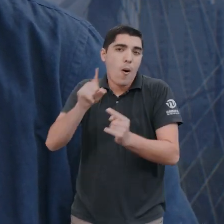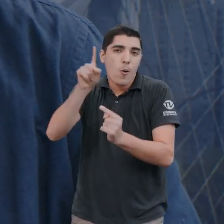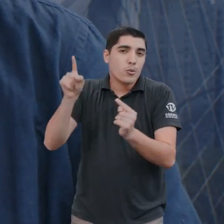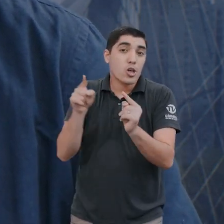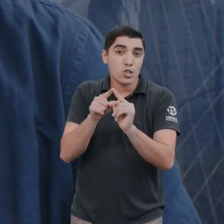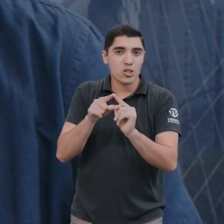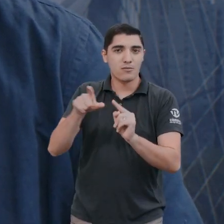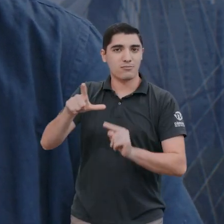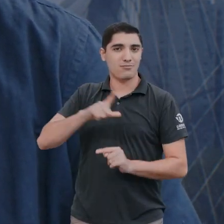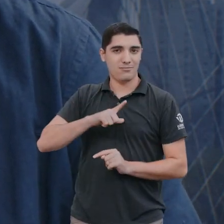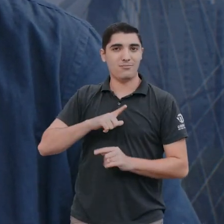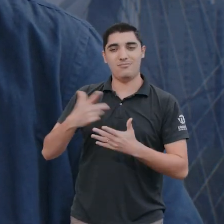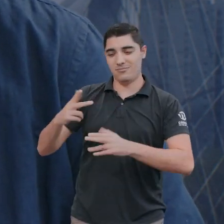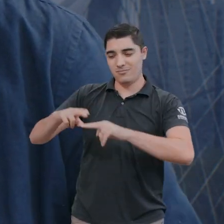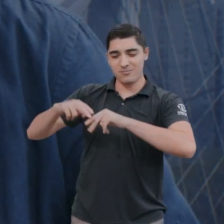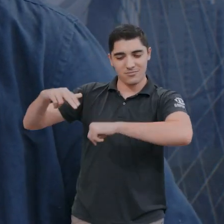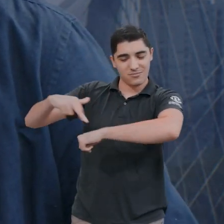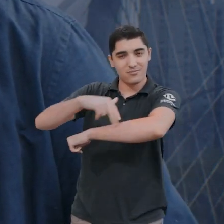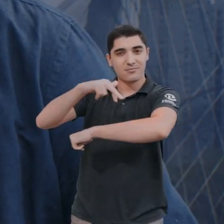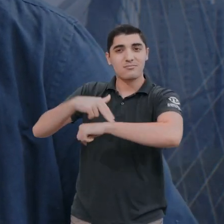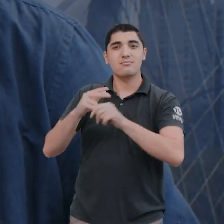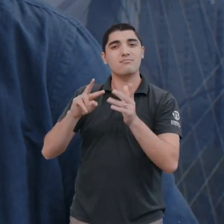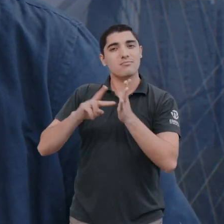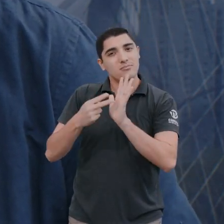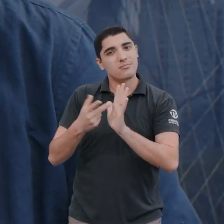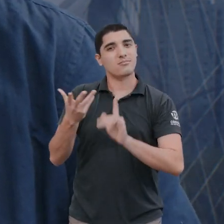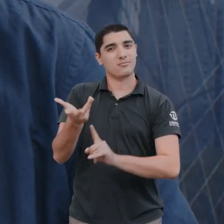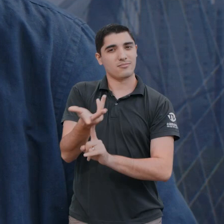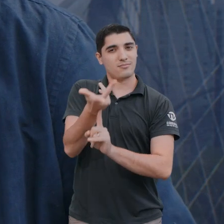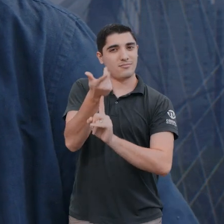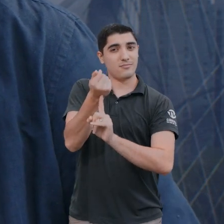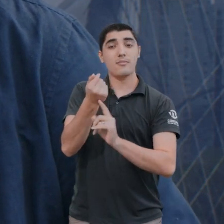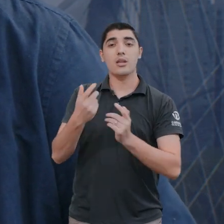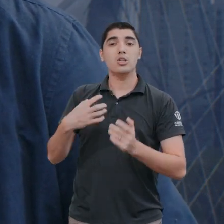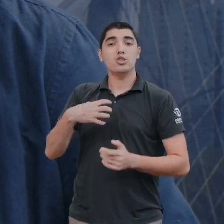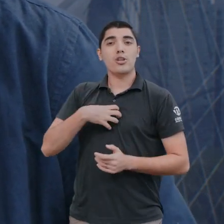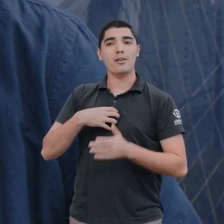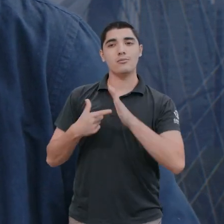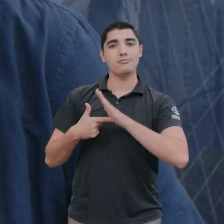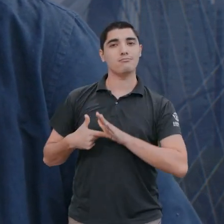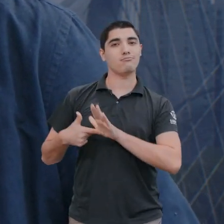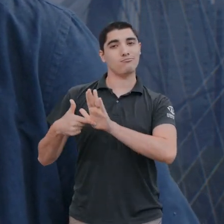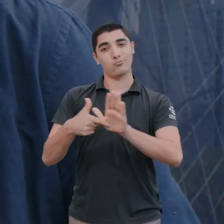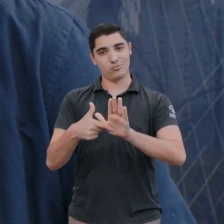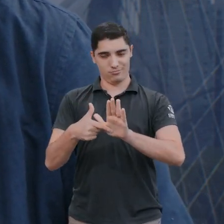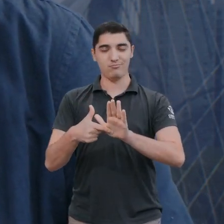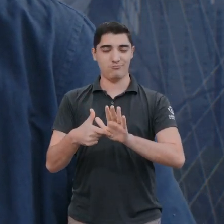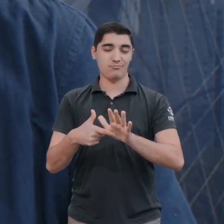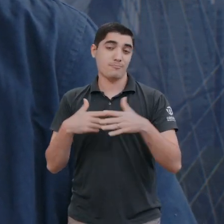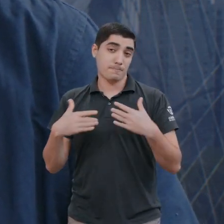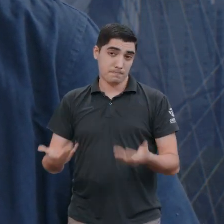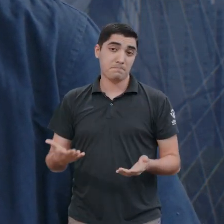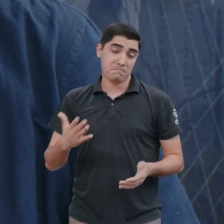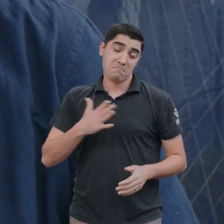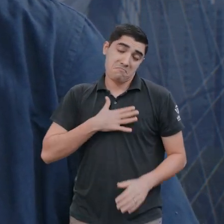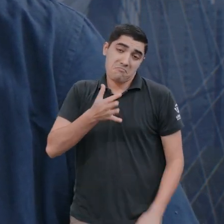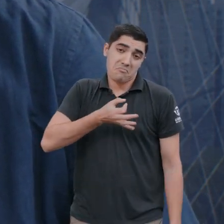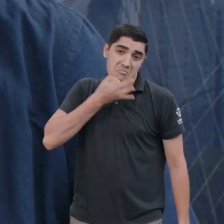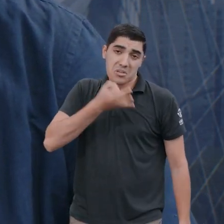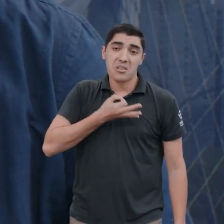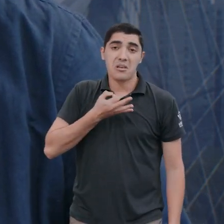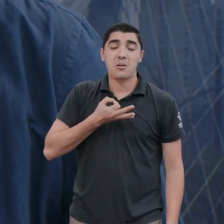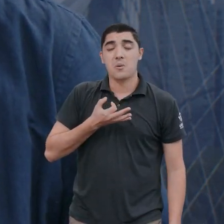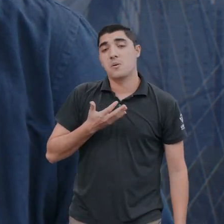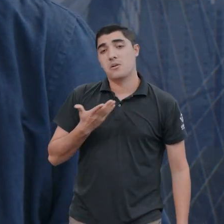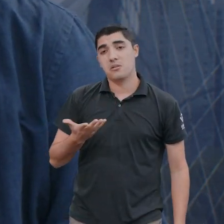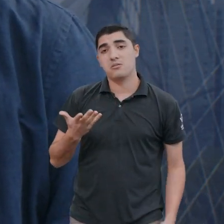mensagem, vendo a moda como uma arte, né, a moda como uma forma de se expressar, como uma forma de expressão. Então, eu acho que